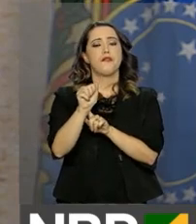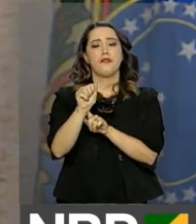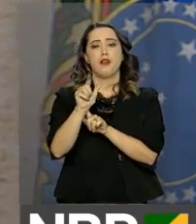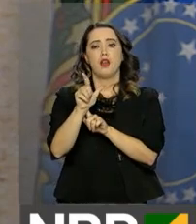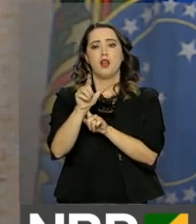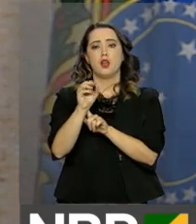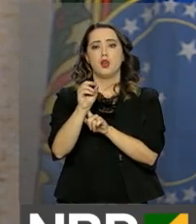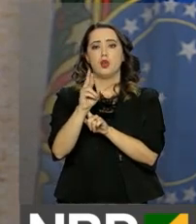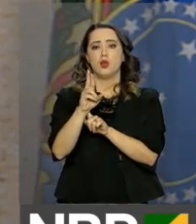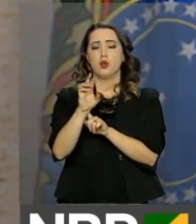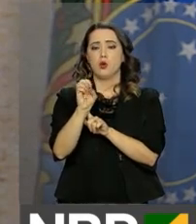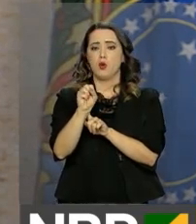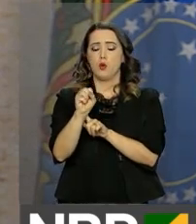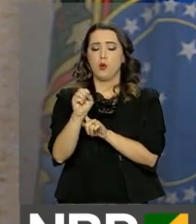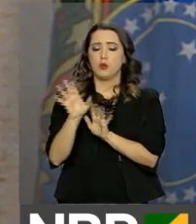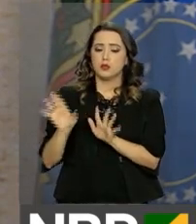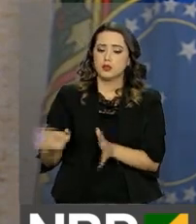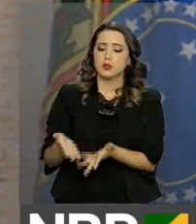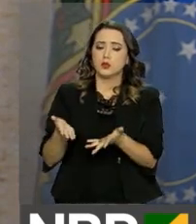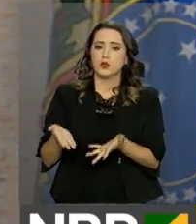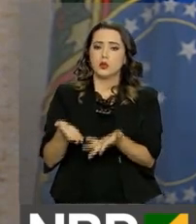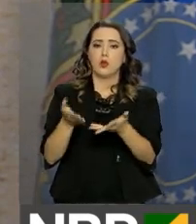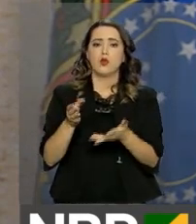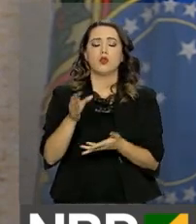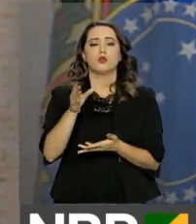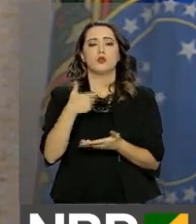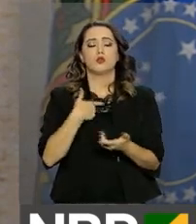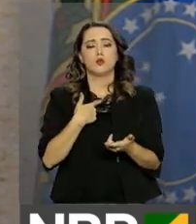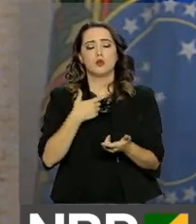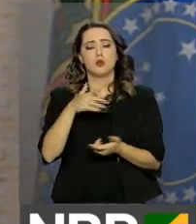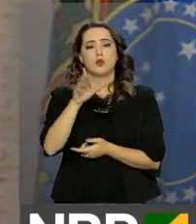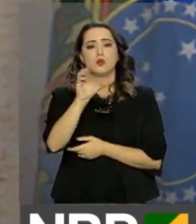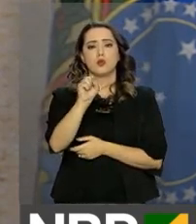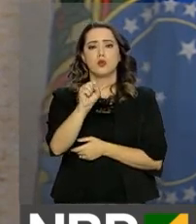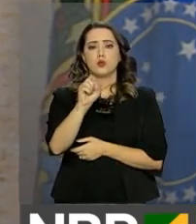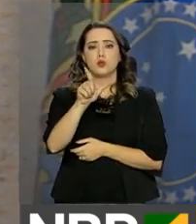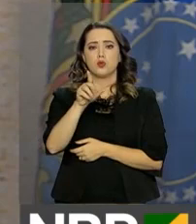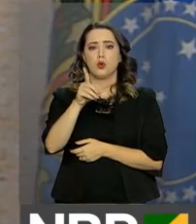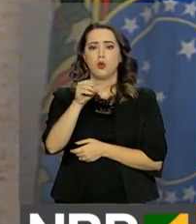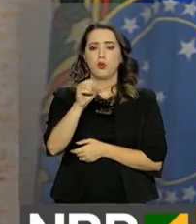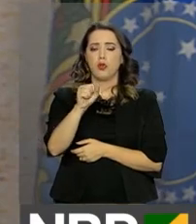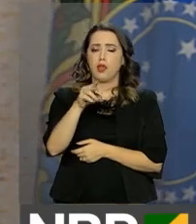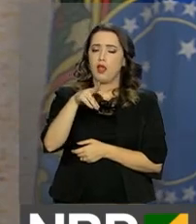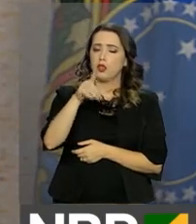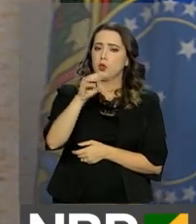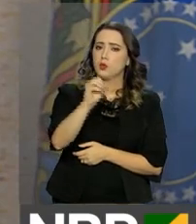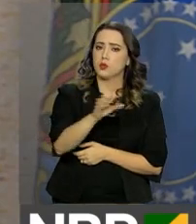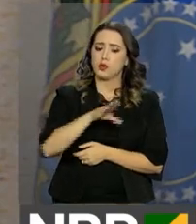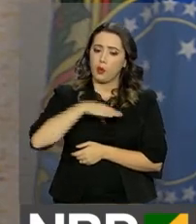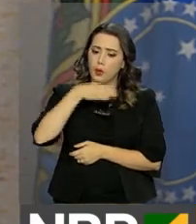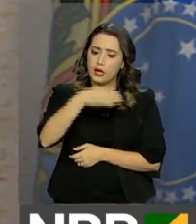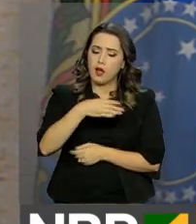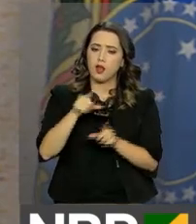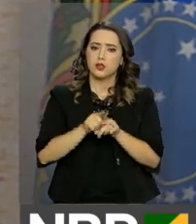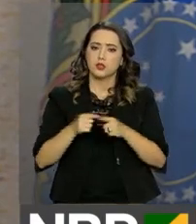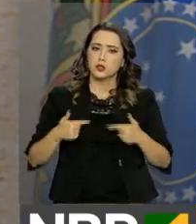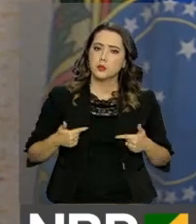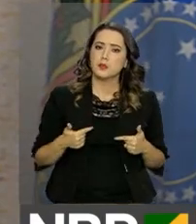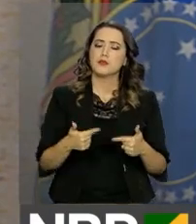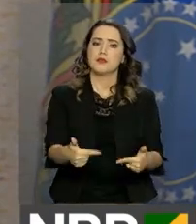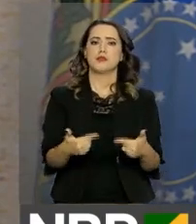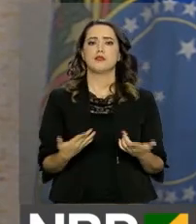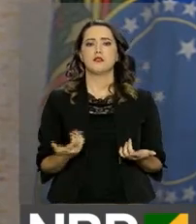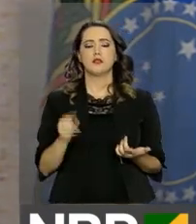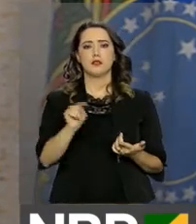que moviam os nossos soldados, né? Convenhamos, a coragem, a persistência, a devoção ao Brasil. Não há,